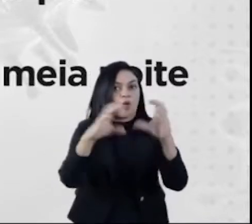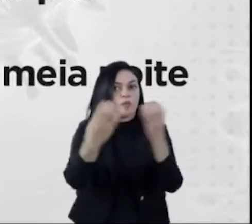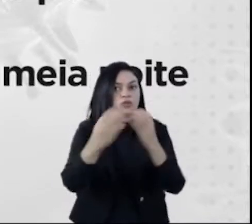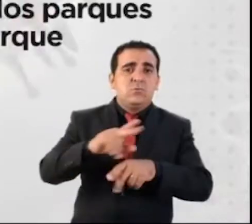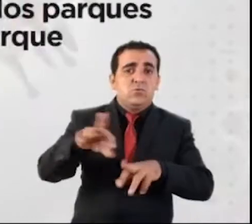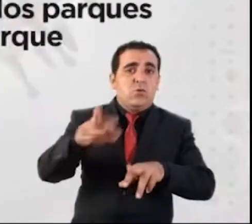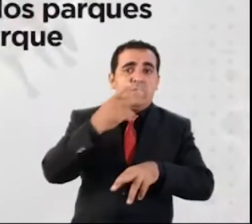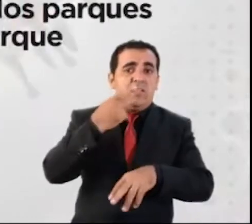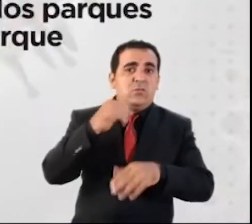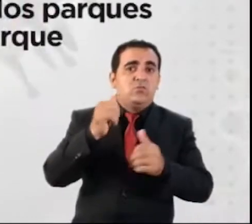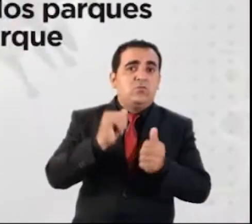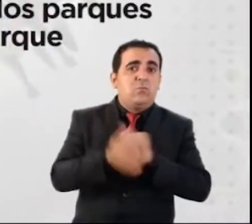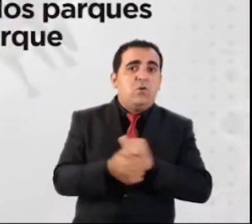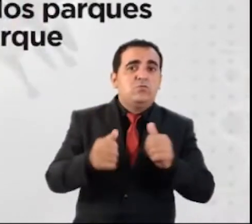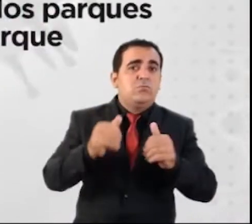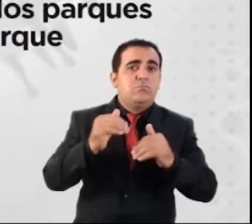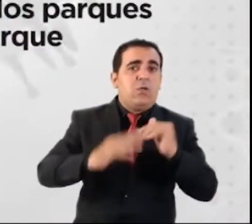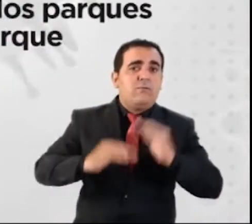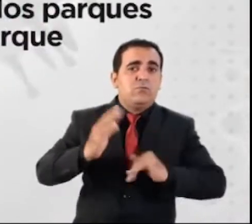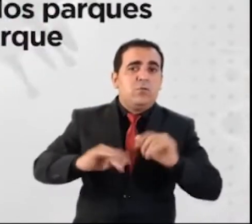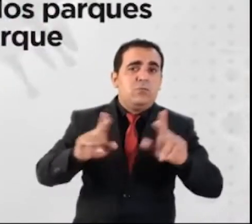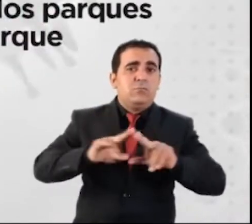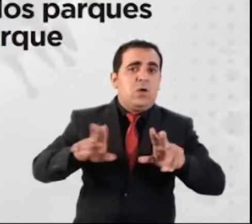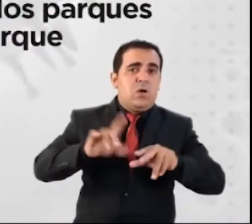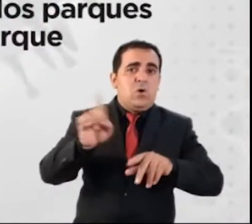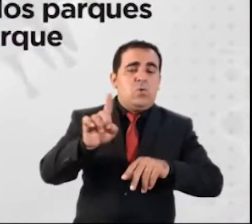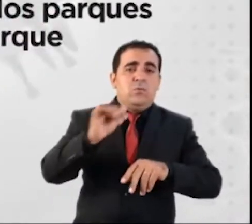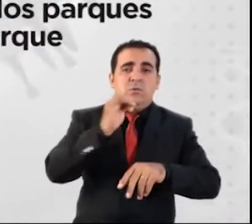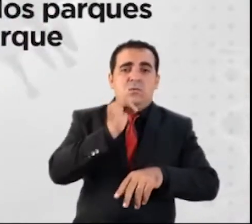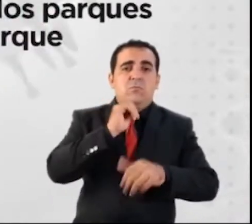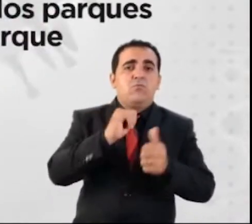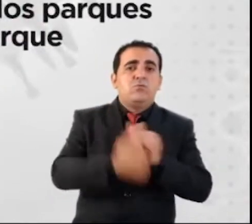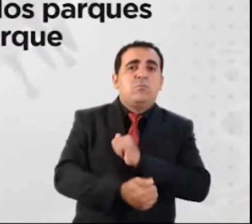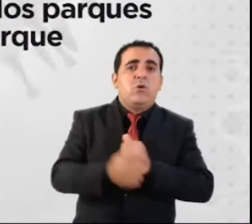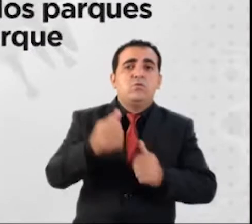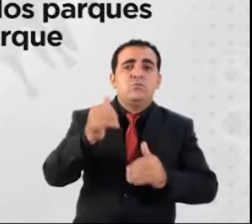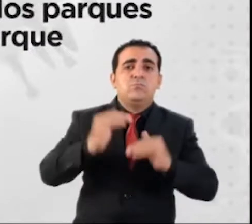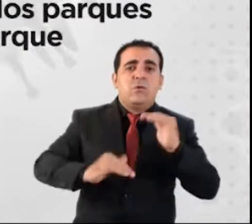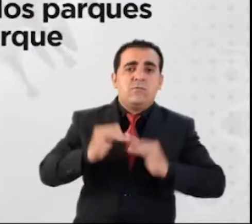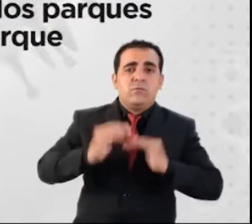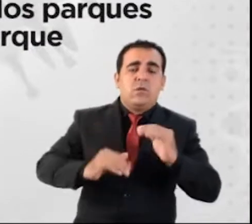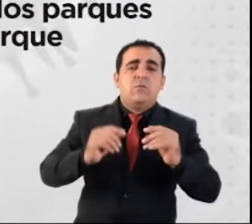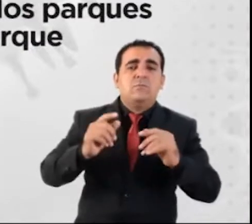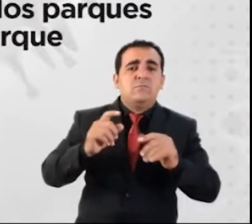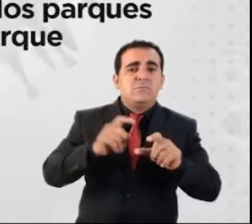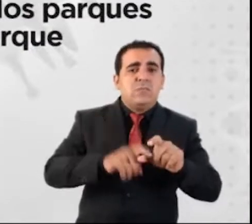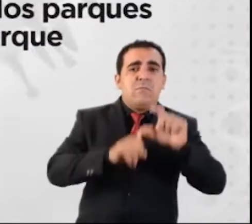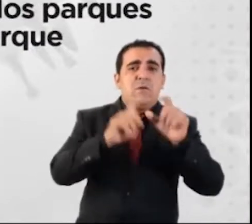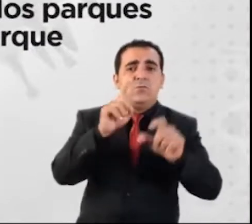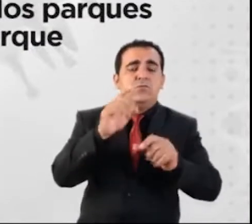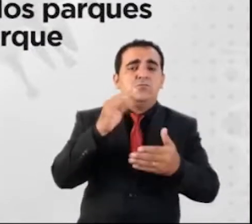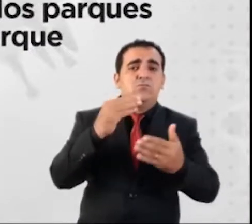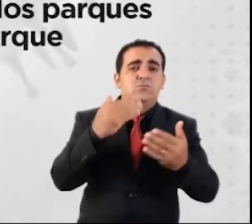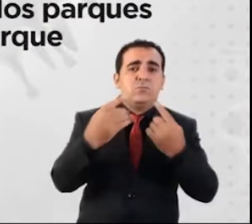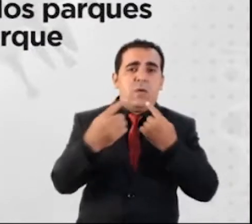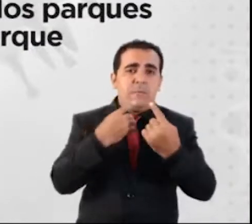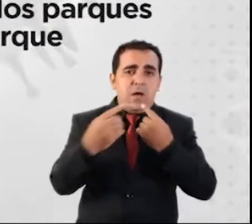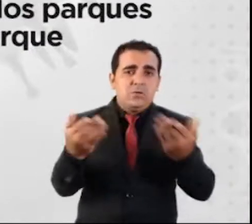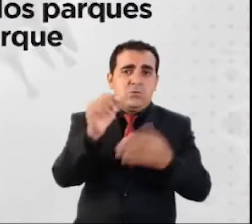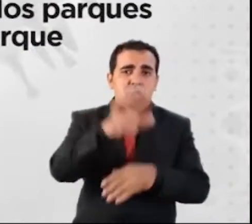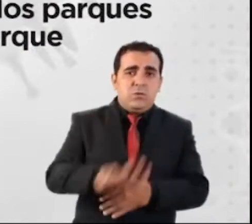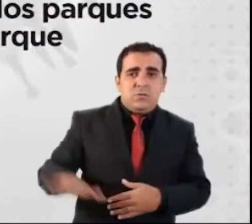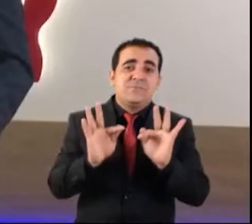comunidade estudantil as Praças esportivas por sua vez estão liberadas para eventos amadores mas o esporte